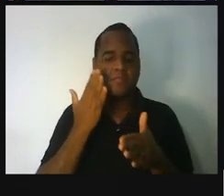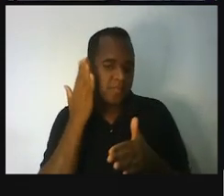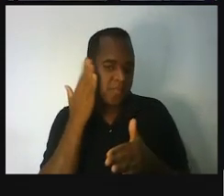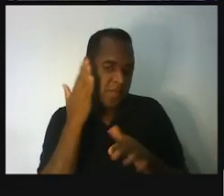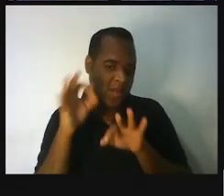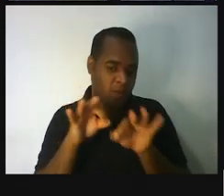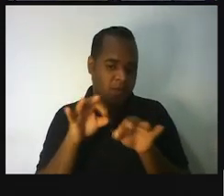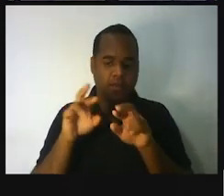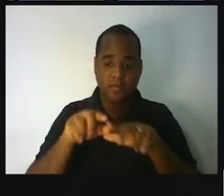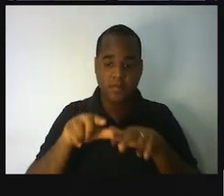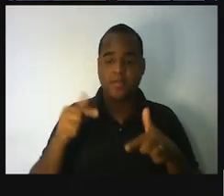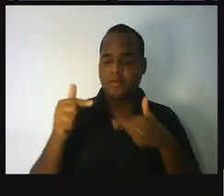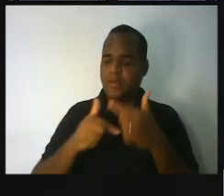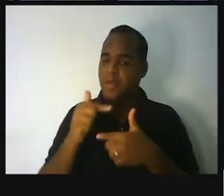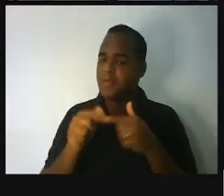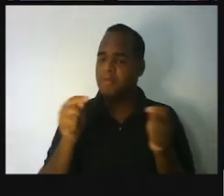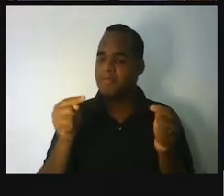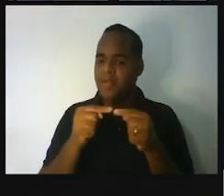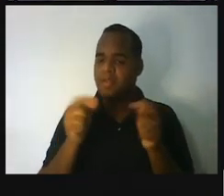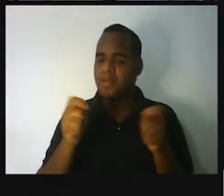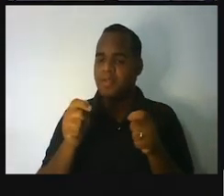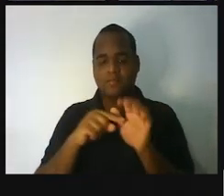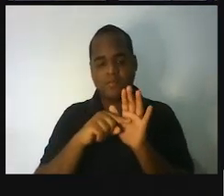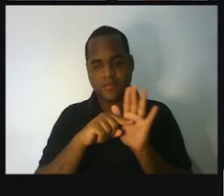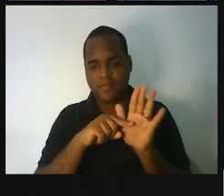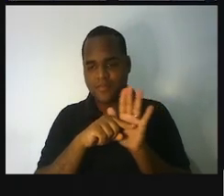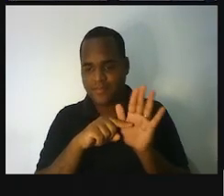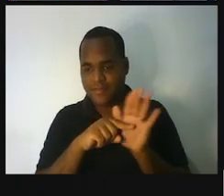um trabalho investigativo, tá bom? Então, o que a gente